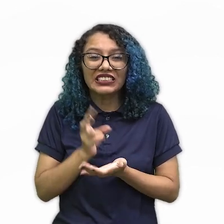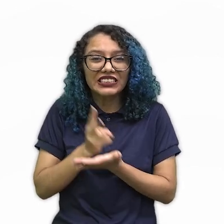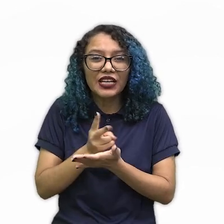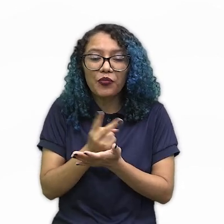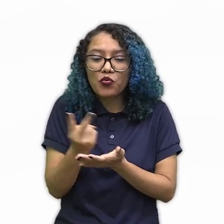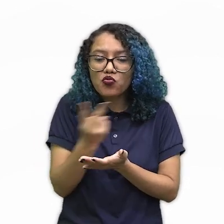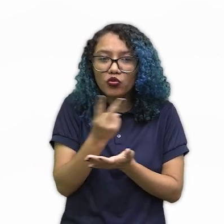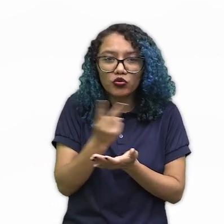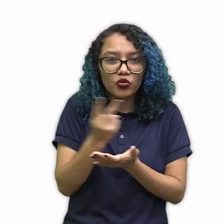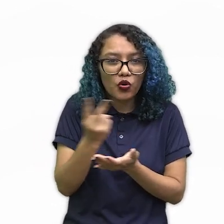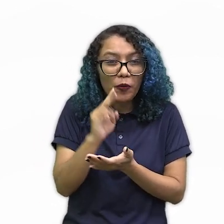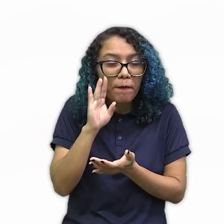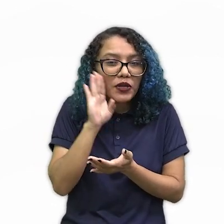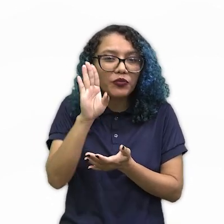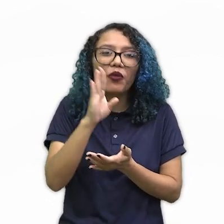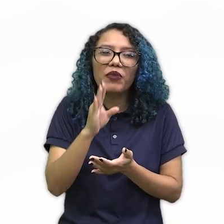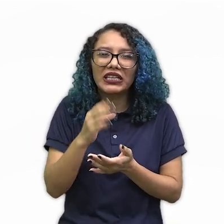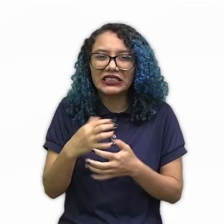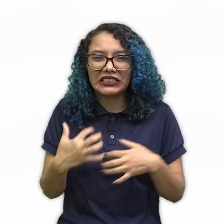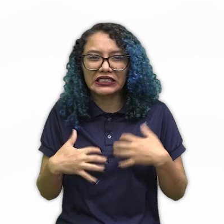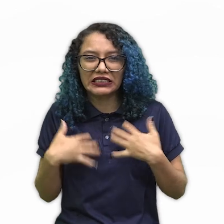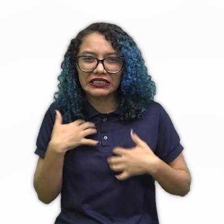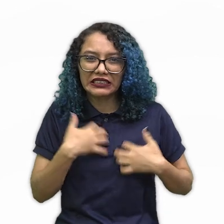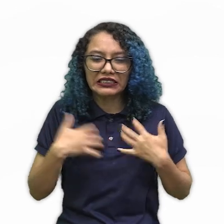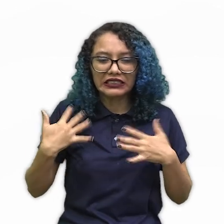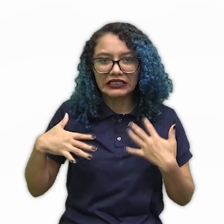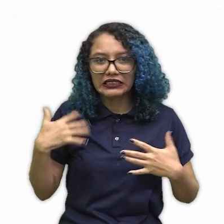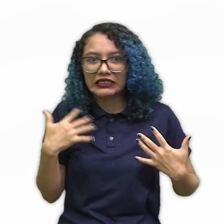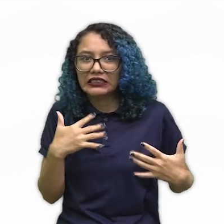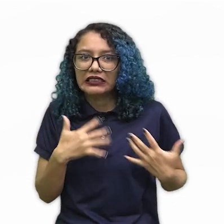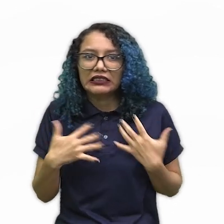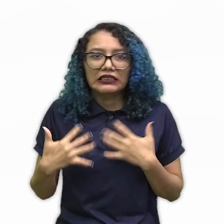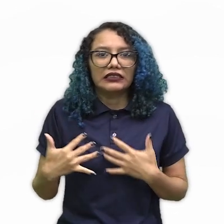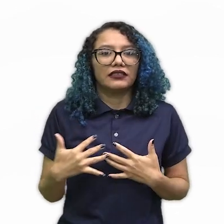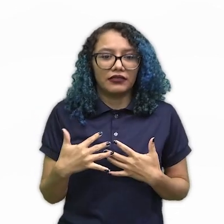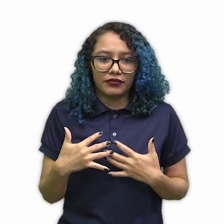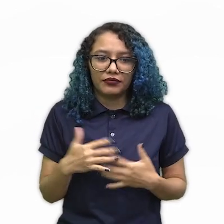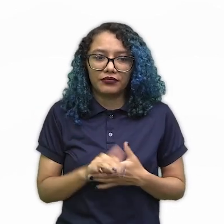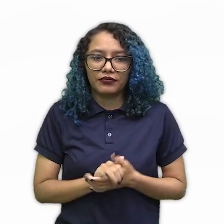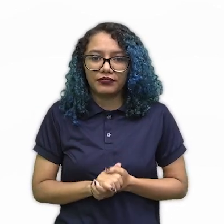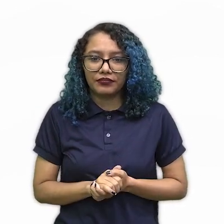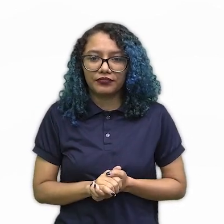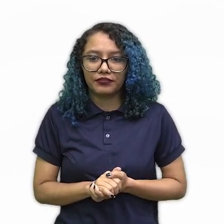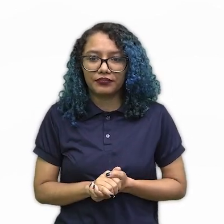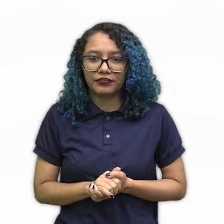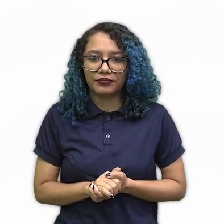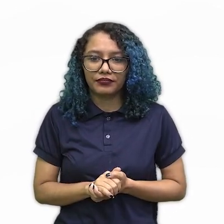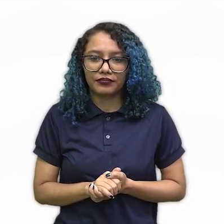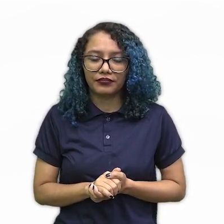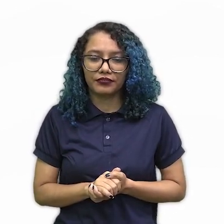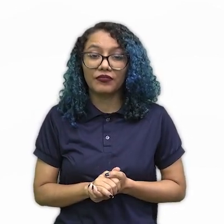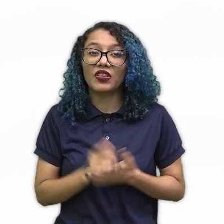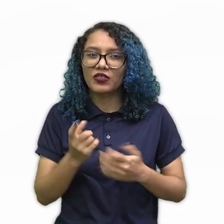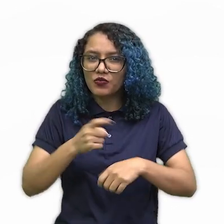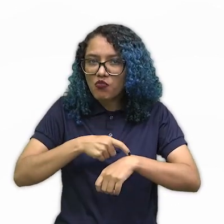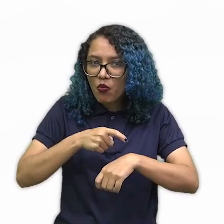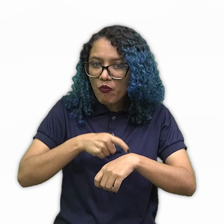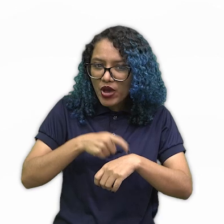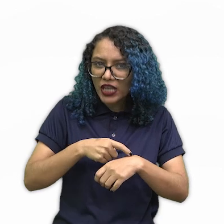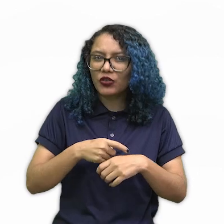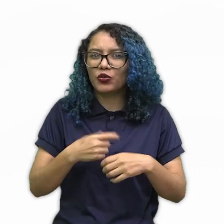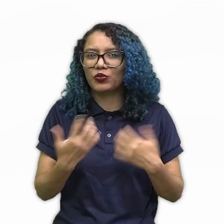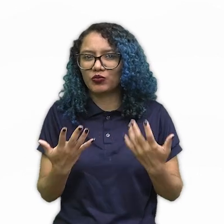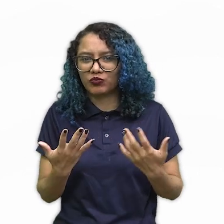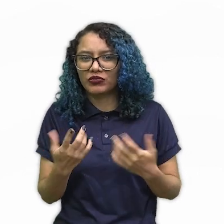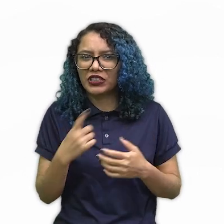entre Estados Unidos e União Soviética. Esse momento em que essas duas superpotências viviam ali nessa tensão,